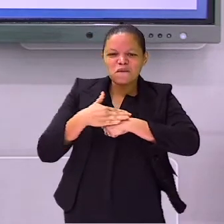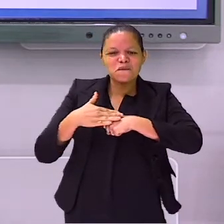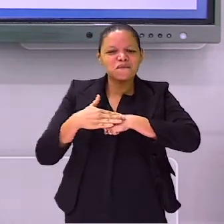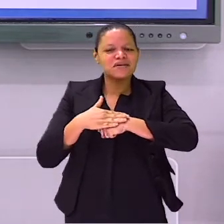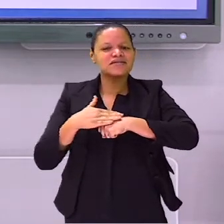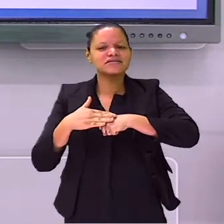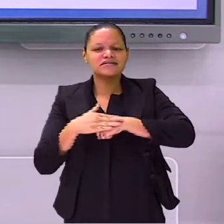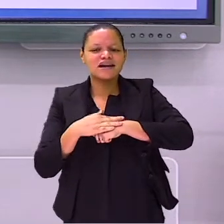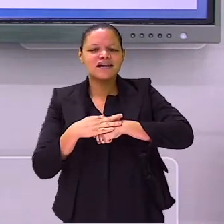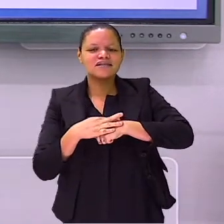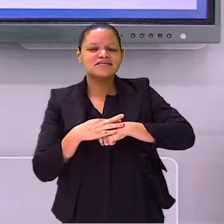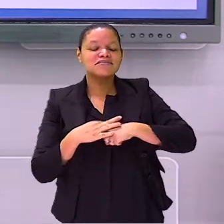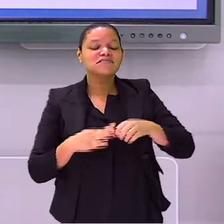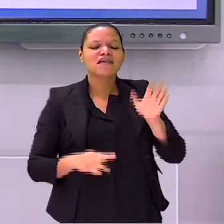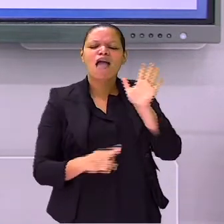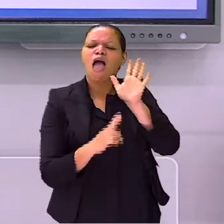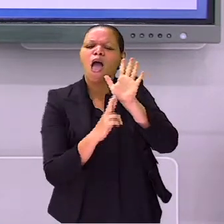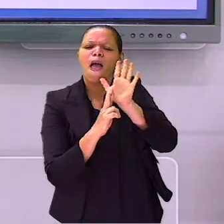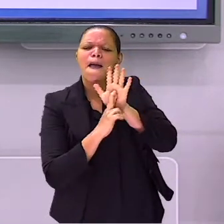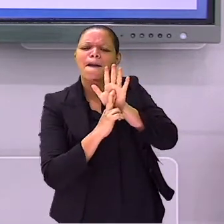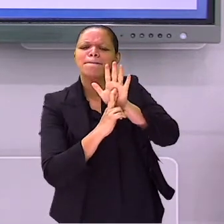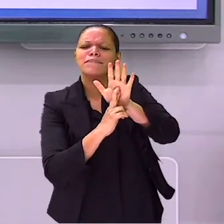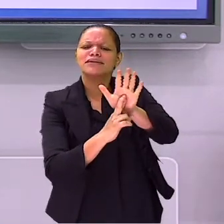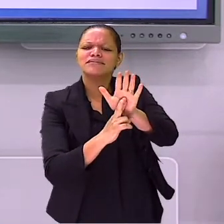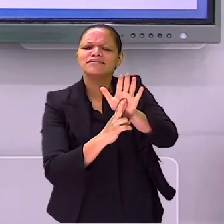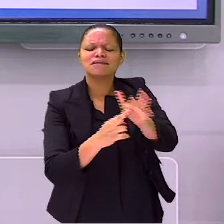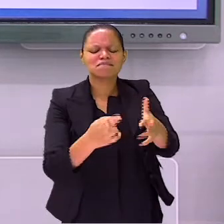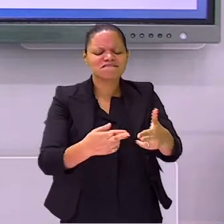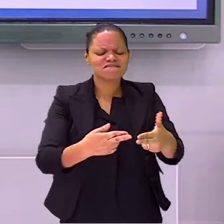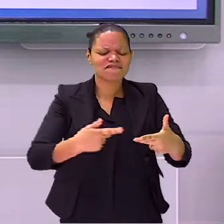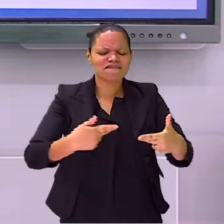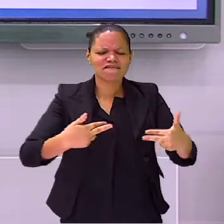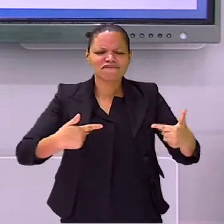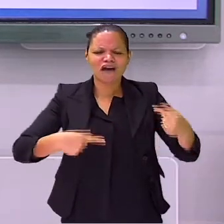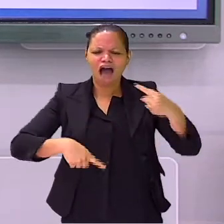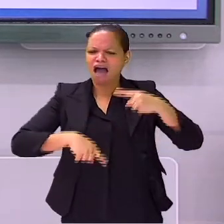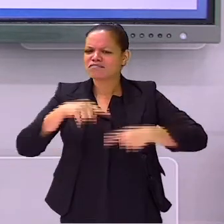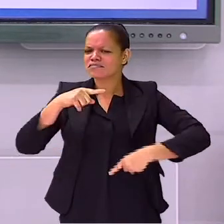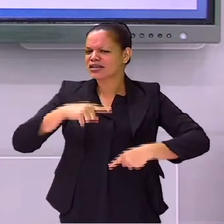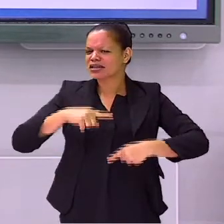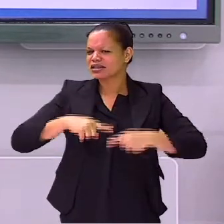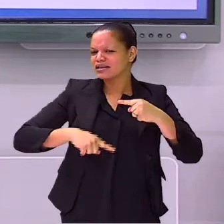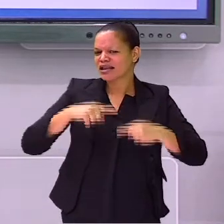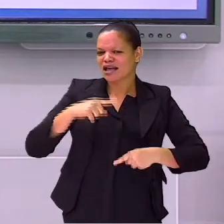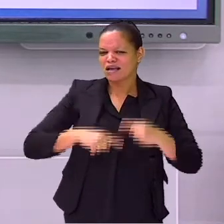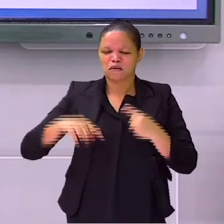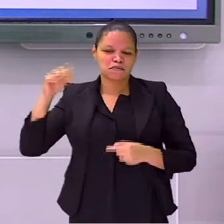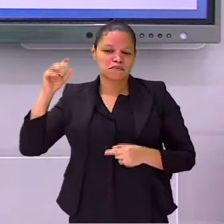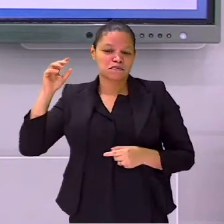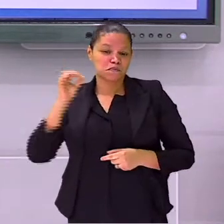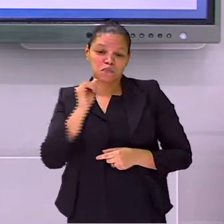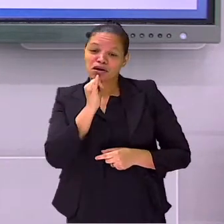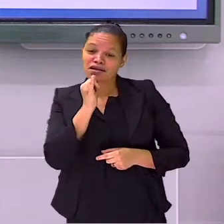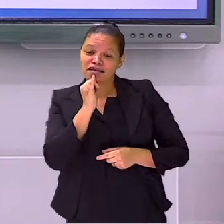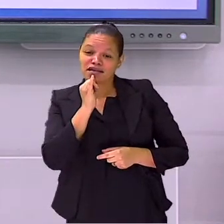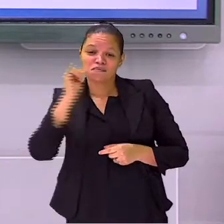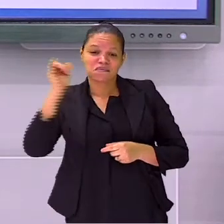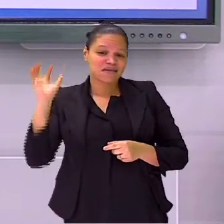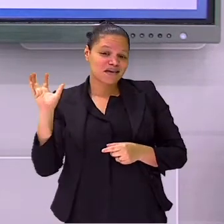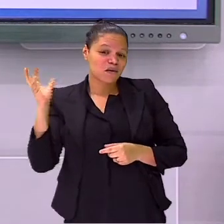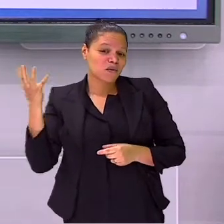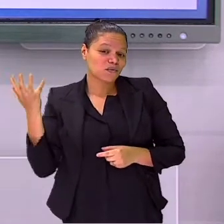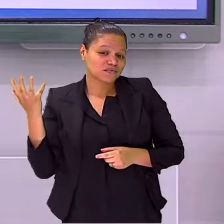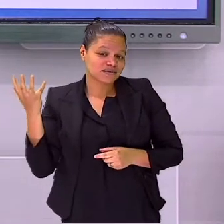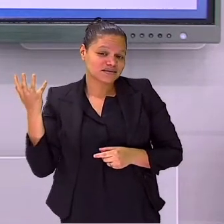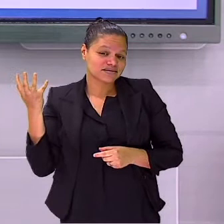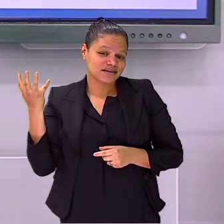representar várias coisas, um objeto, um acontecimento. Isso também faz parte da